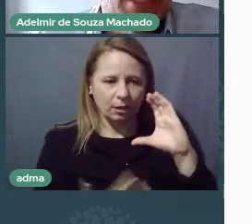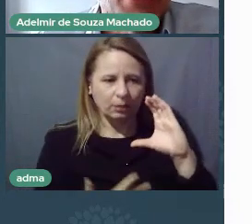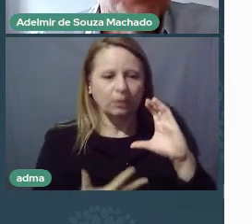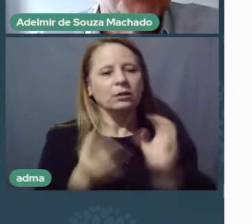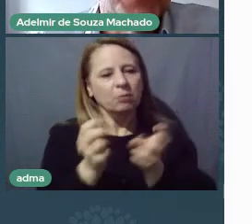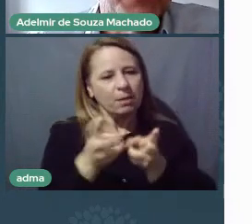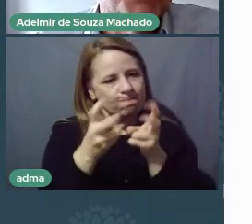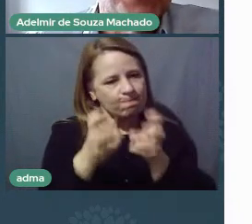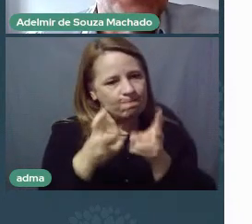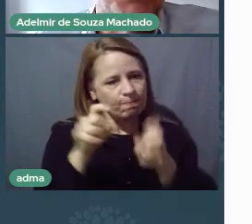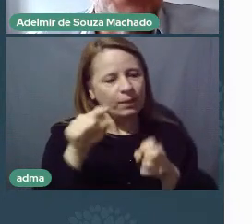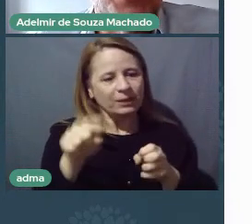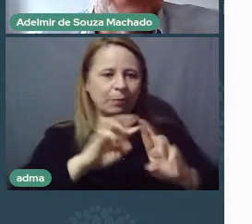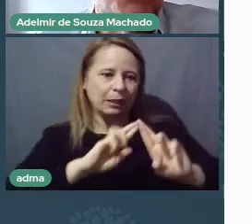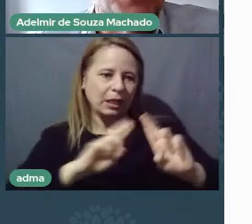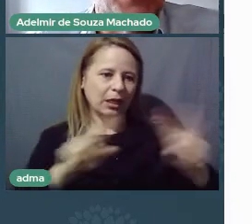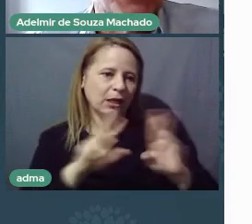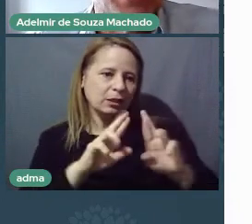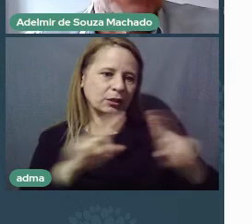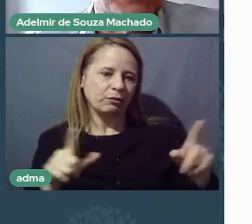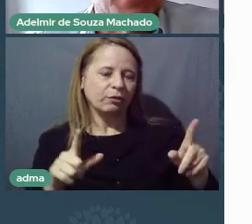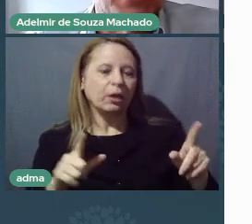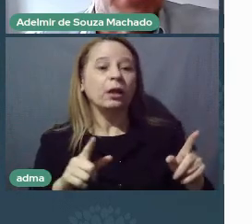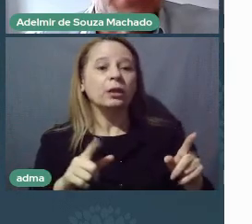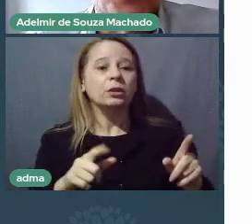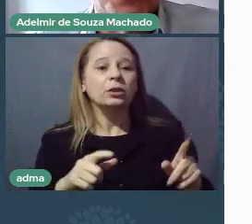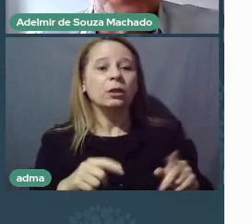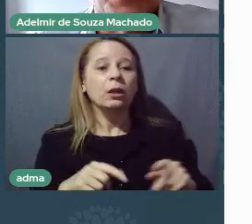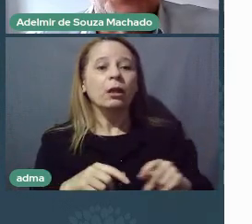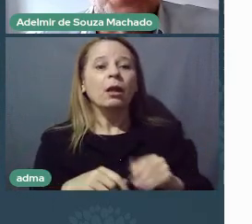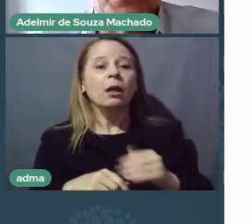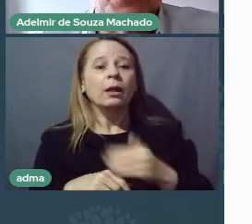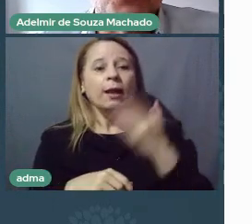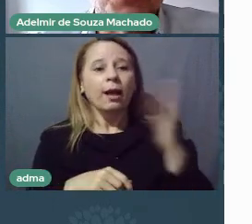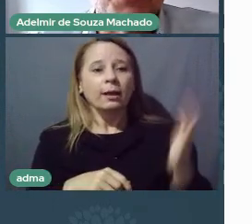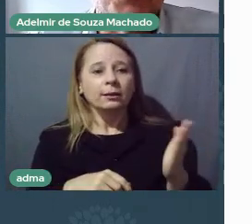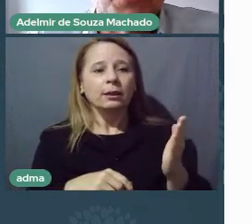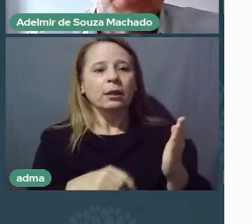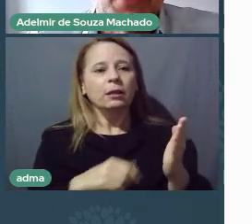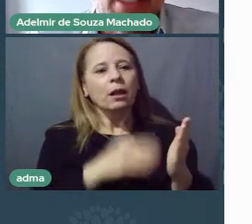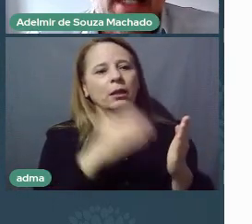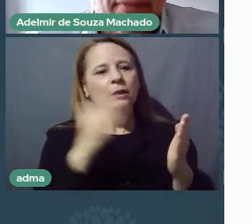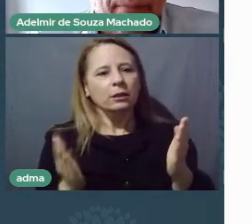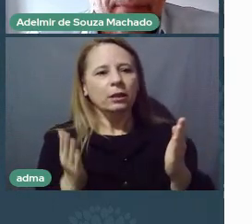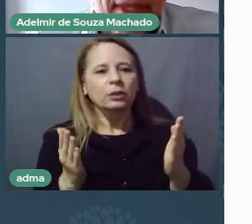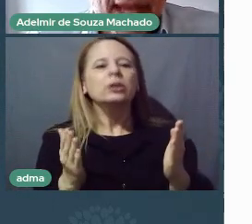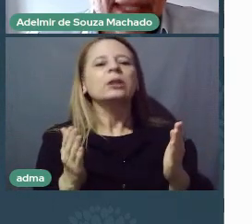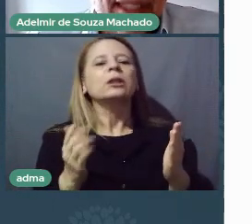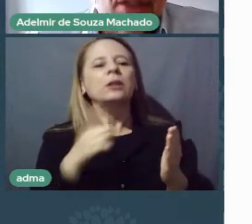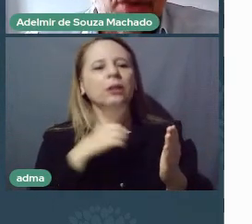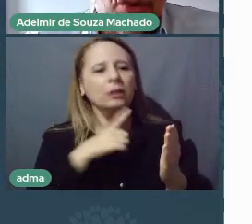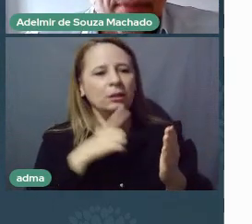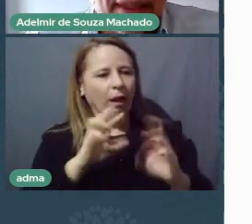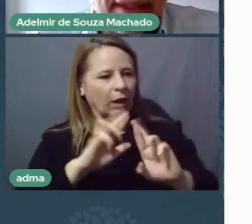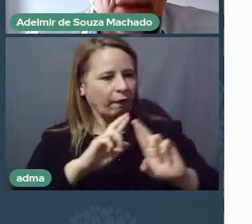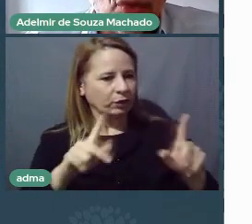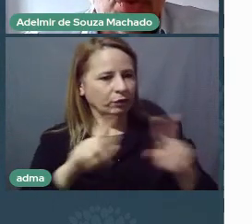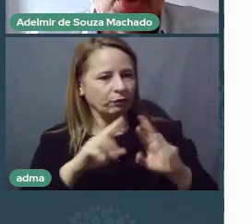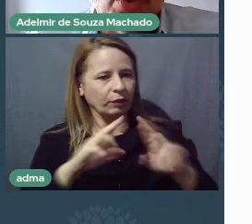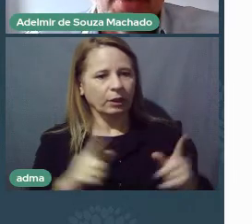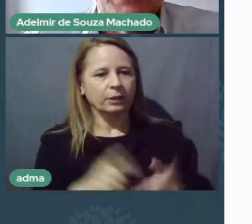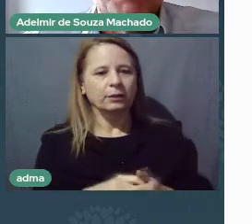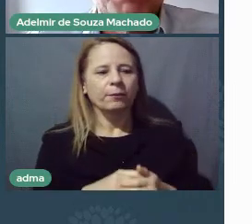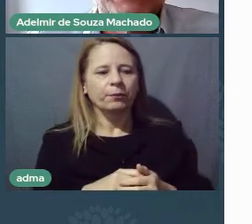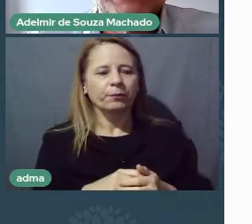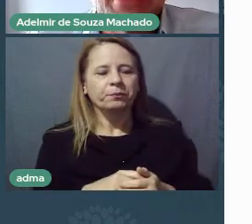que há uma diferença visível entre o que está à esquerda e o que está à direita, inclusive aqui onde eu estou passando